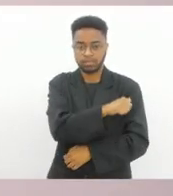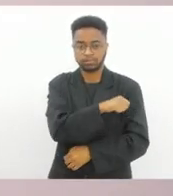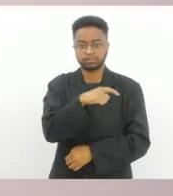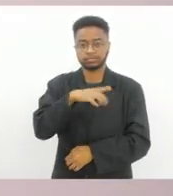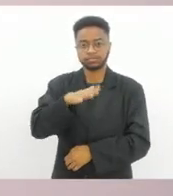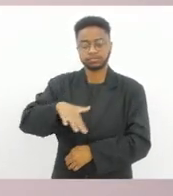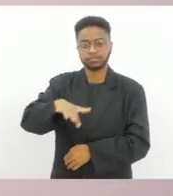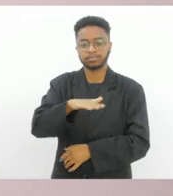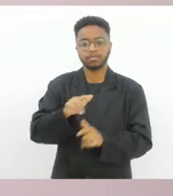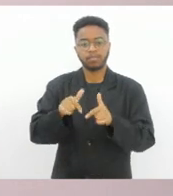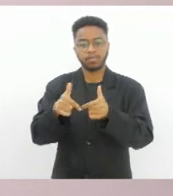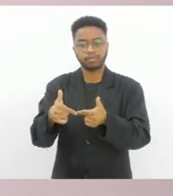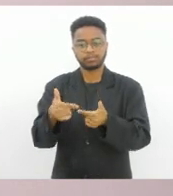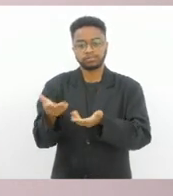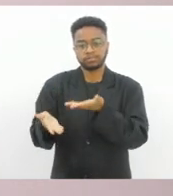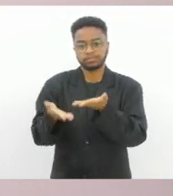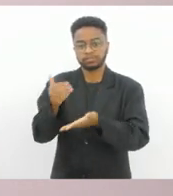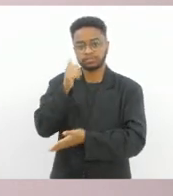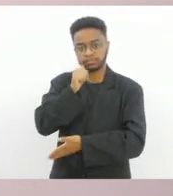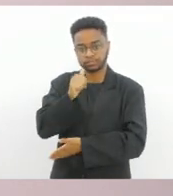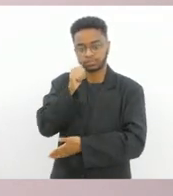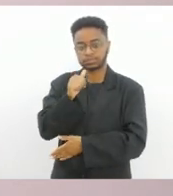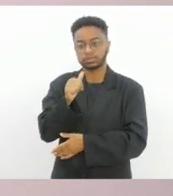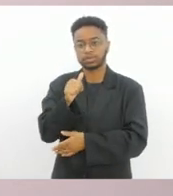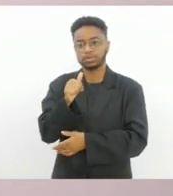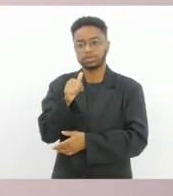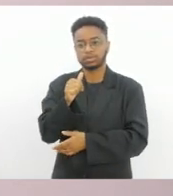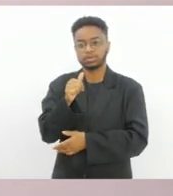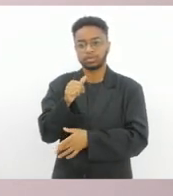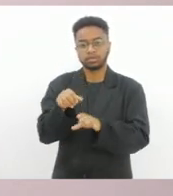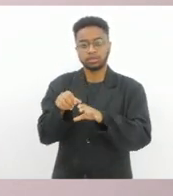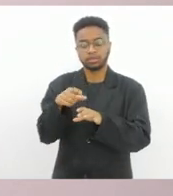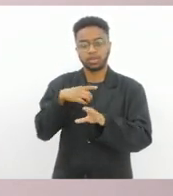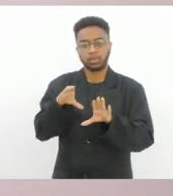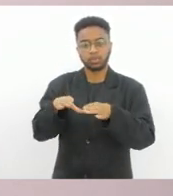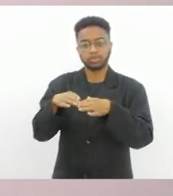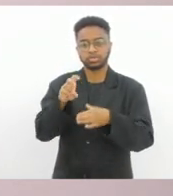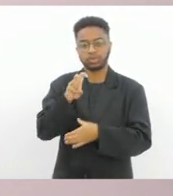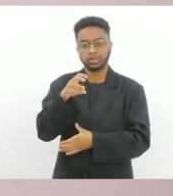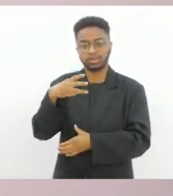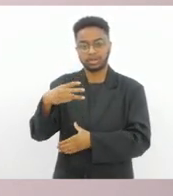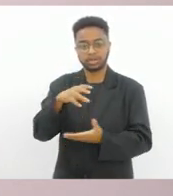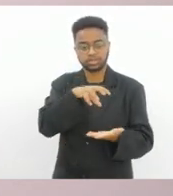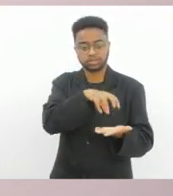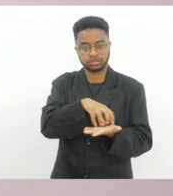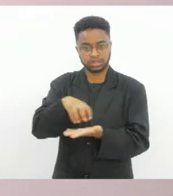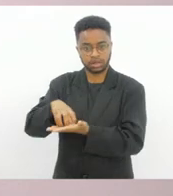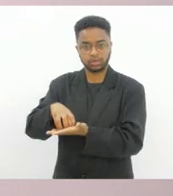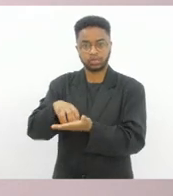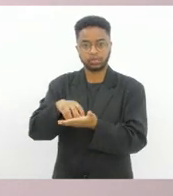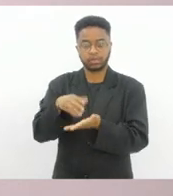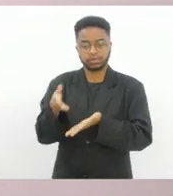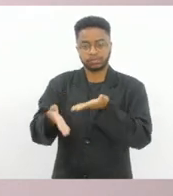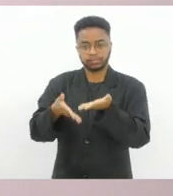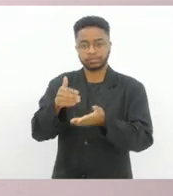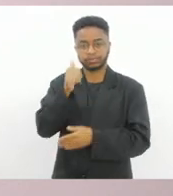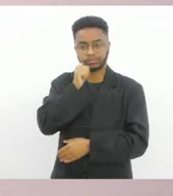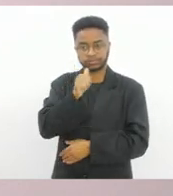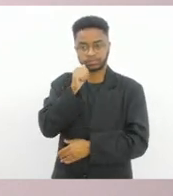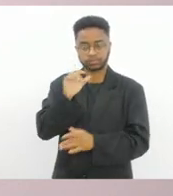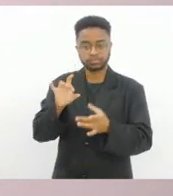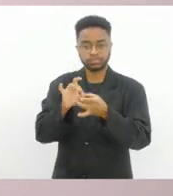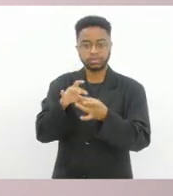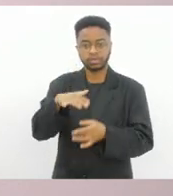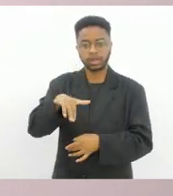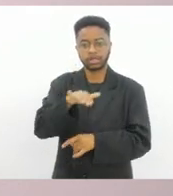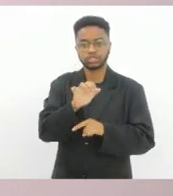de enfrentamento e atendimento às meninas e mulheres, formada por 53 centros especializados de atendimento à mulher, presentes na rede